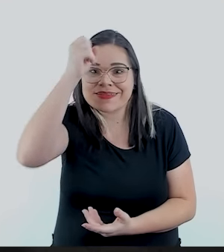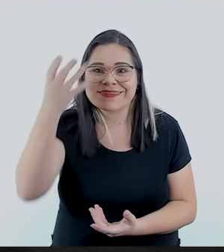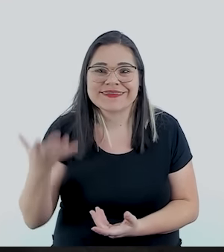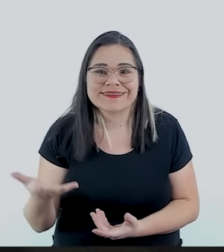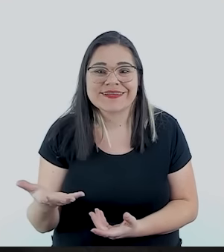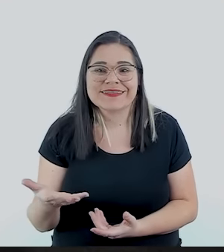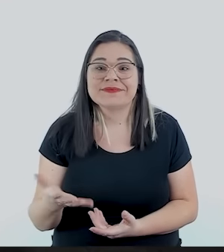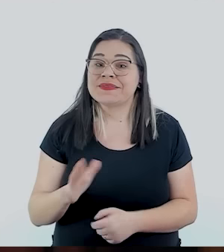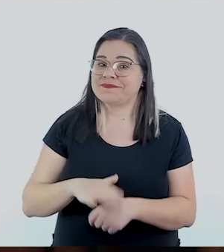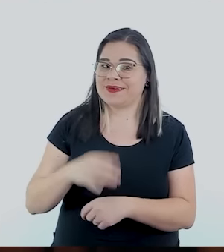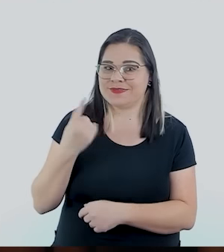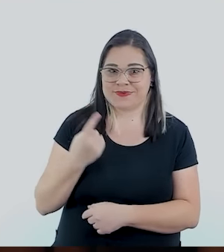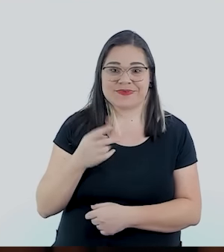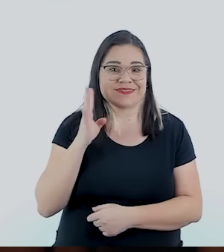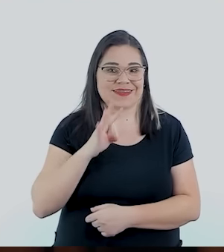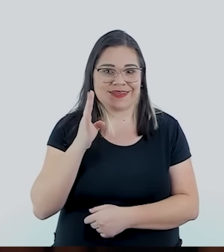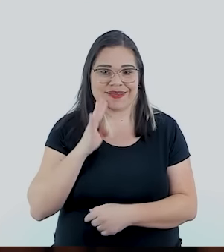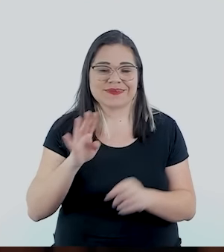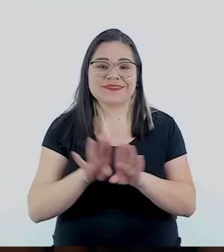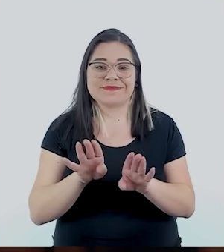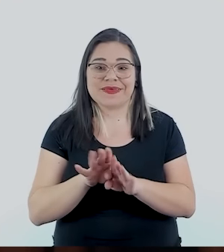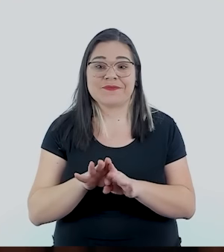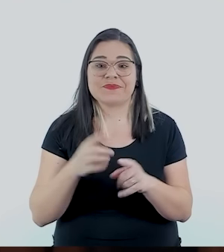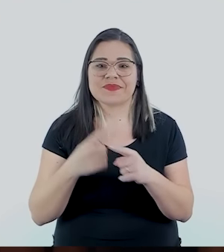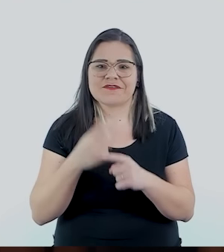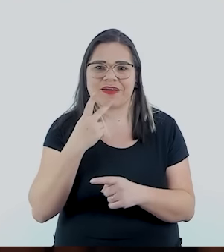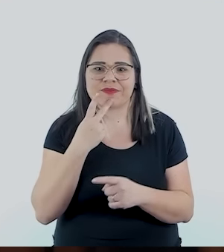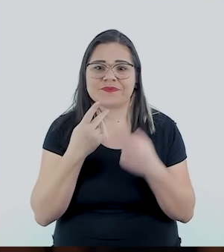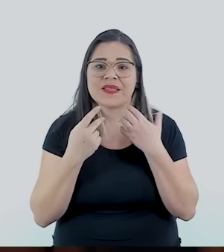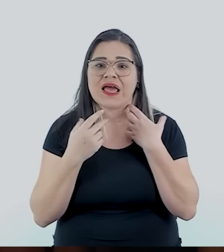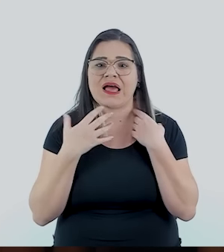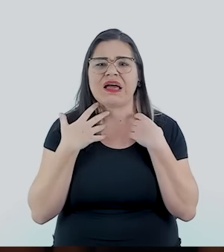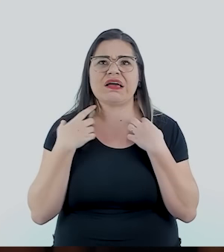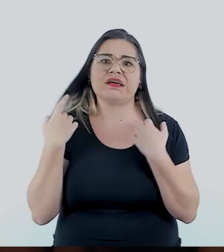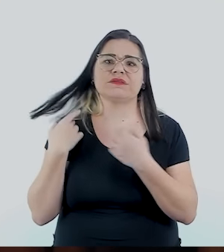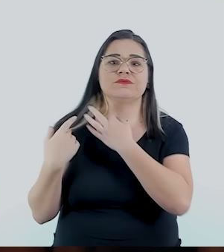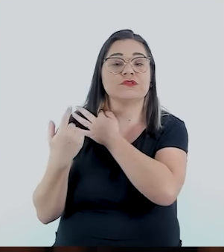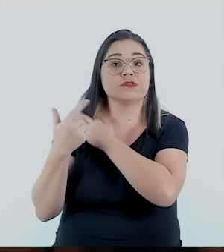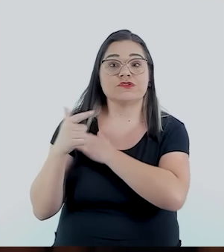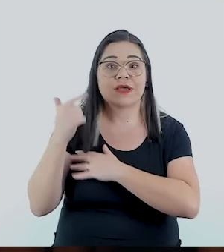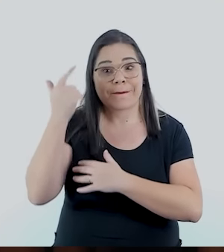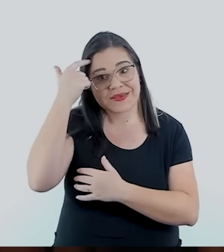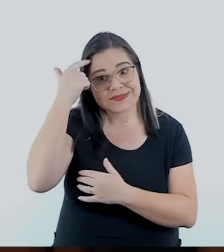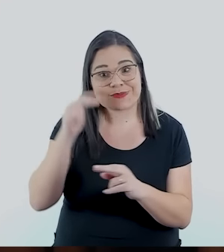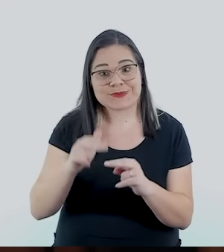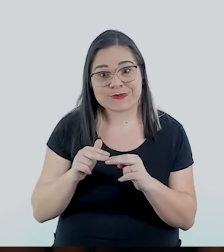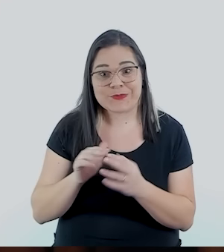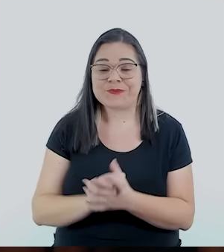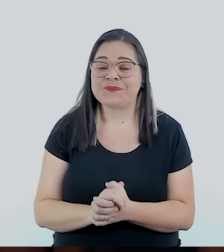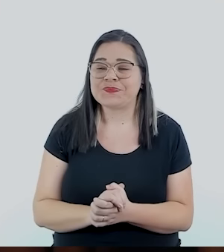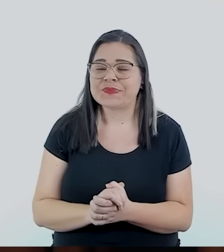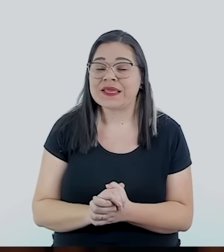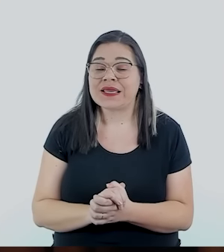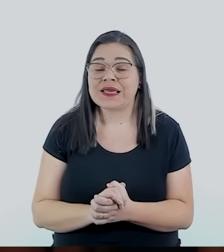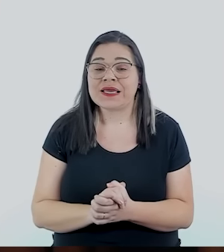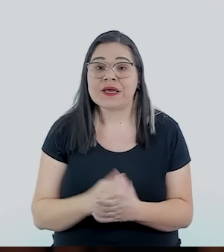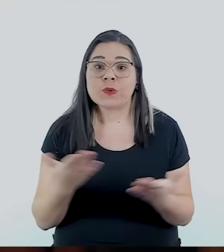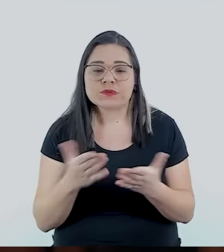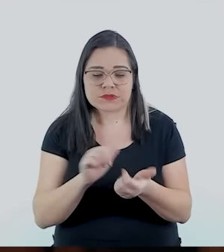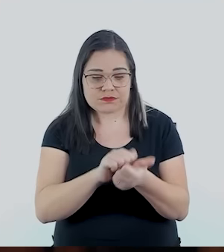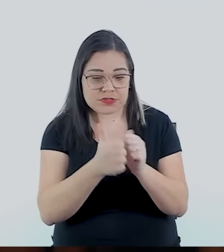mais um um ponto que eu acho que é que é legal porque quando eu falo muitas vezes falo Nossa não tinha pensado nisso é da da atualização